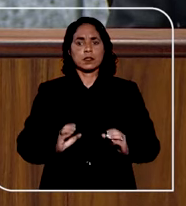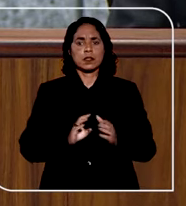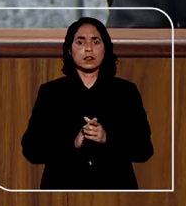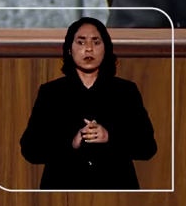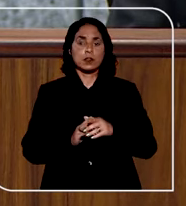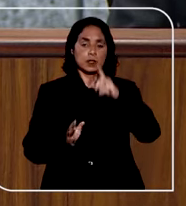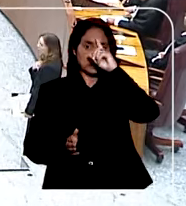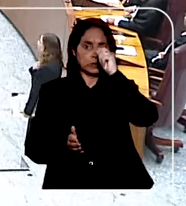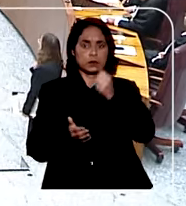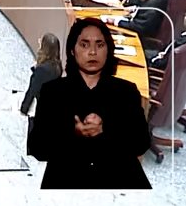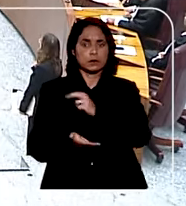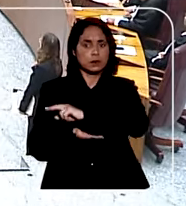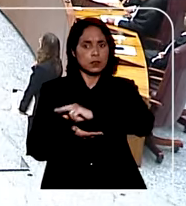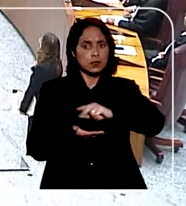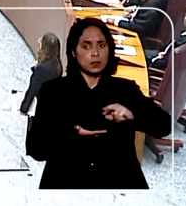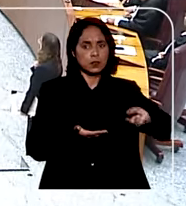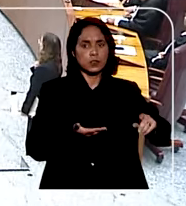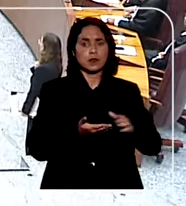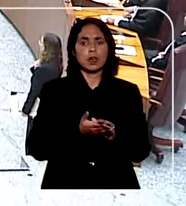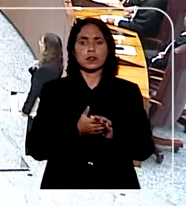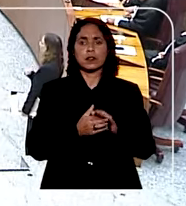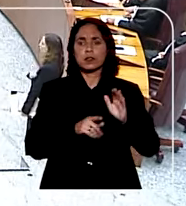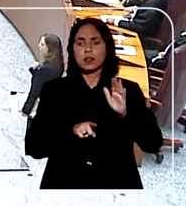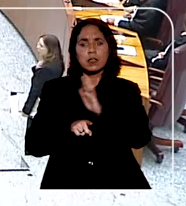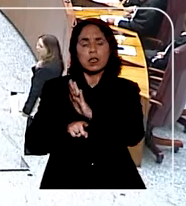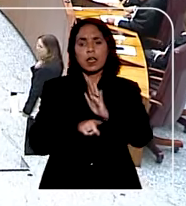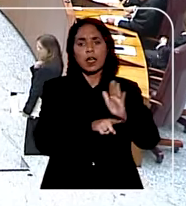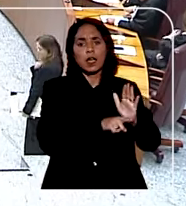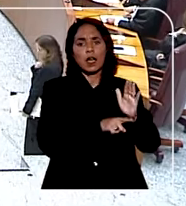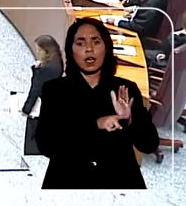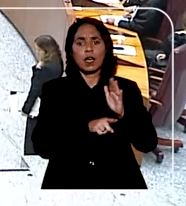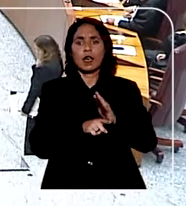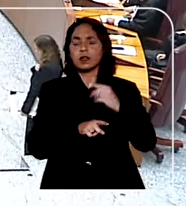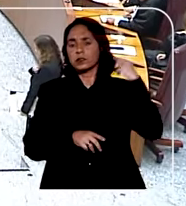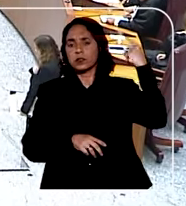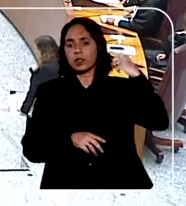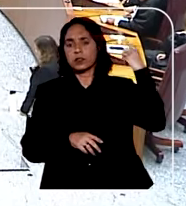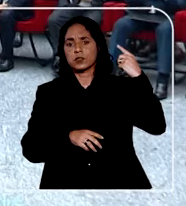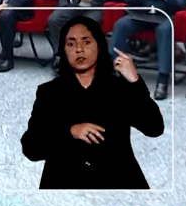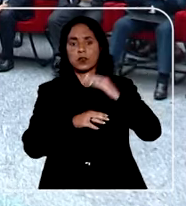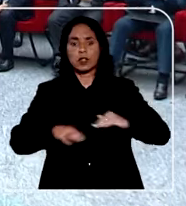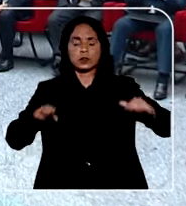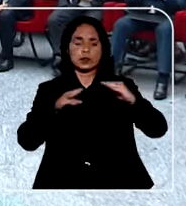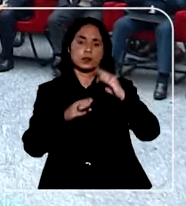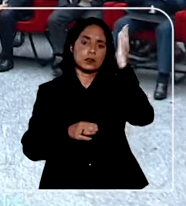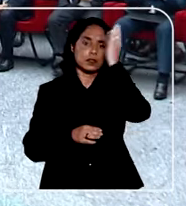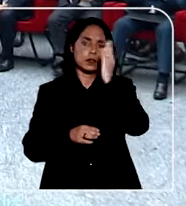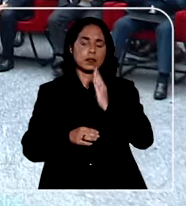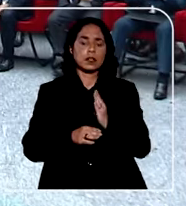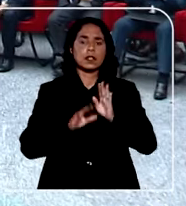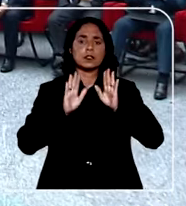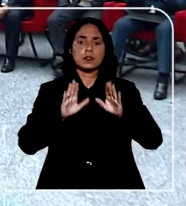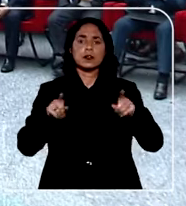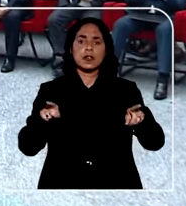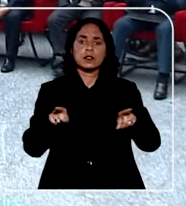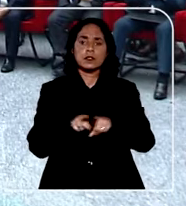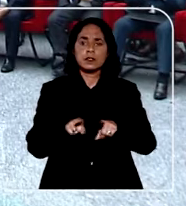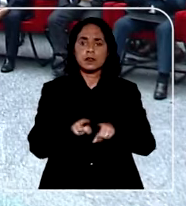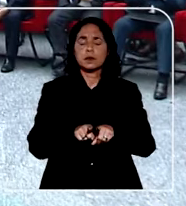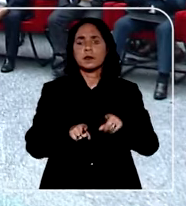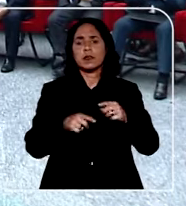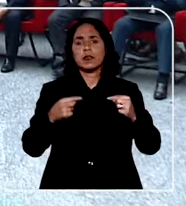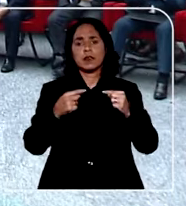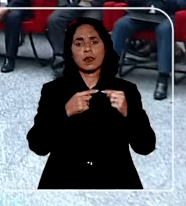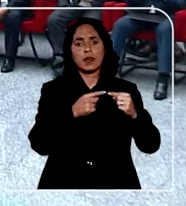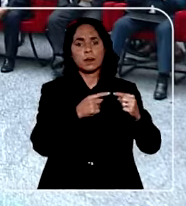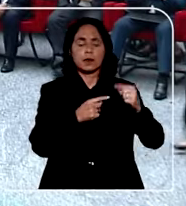decisões da corte que não apenas orientam a atuação dos magistrados em todo o país mas que também refletem diretamente